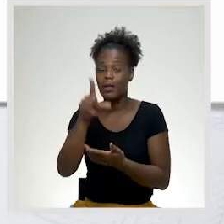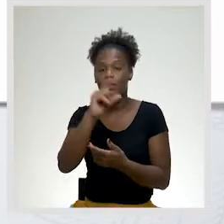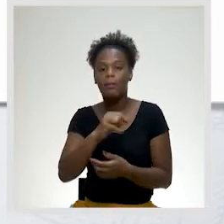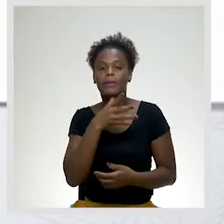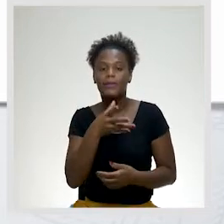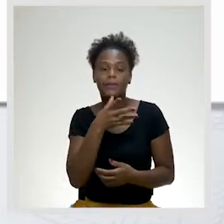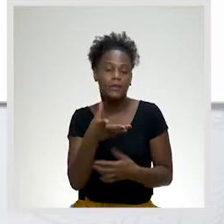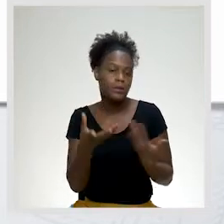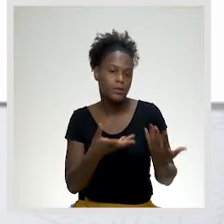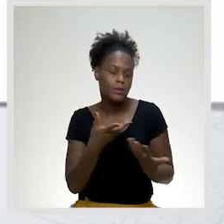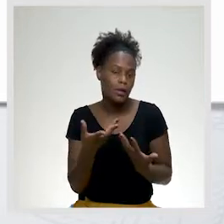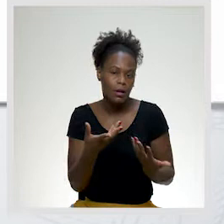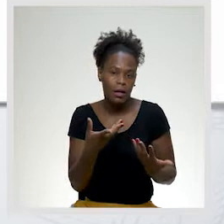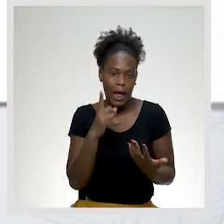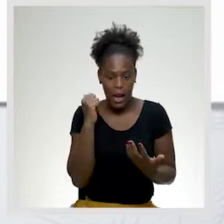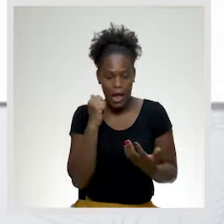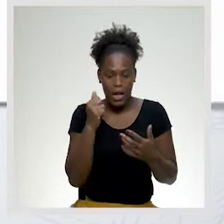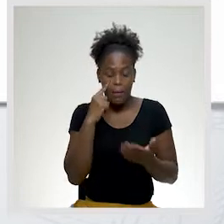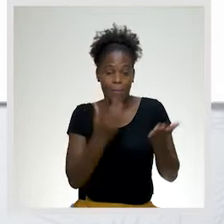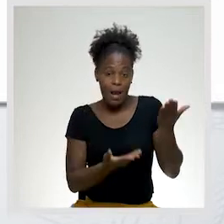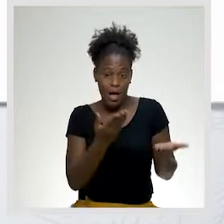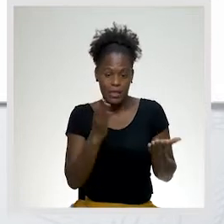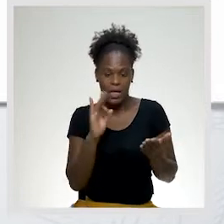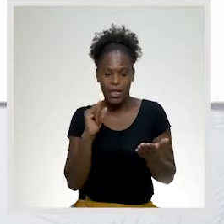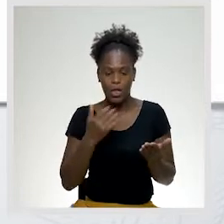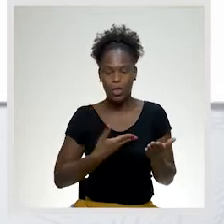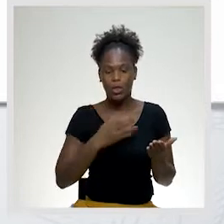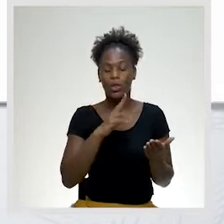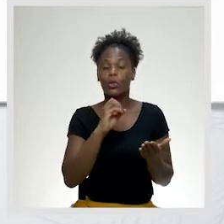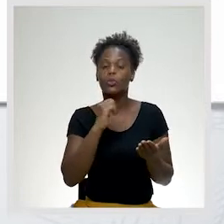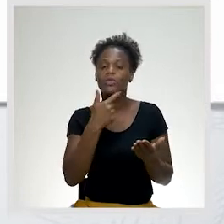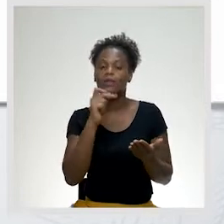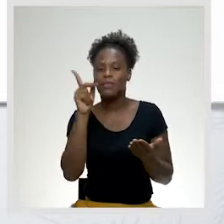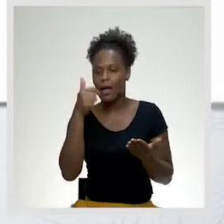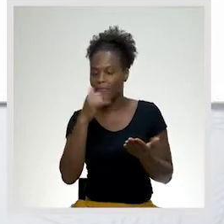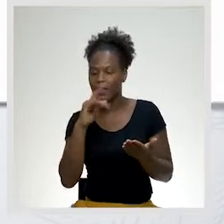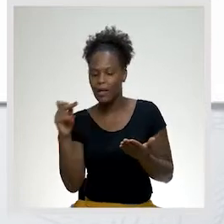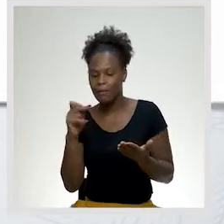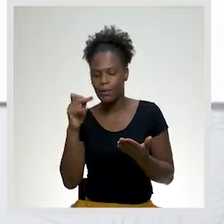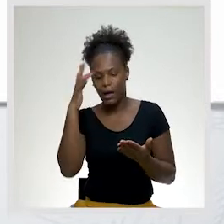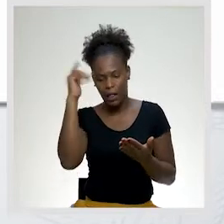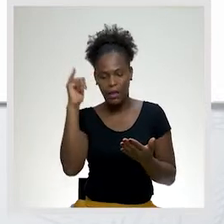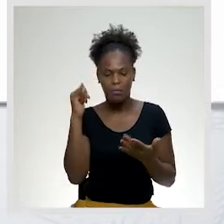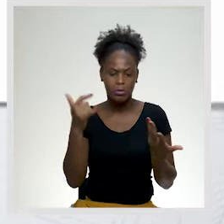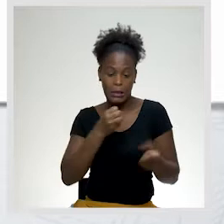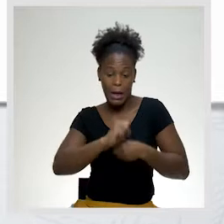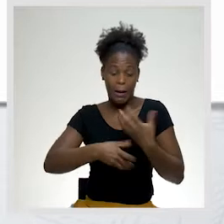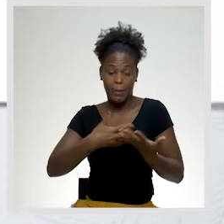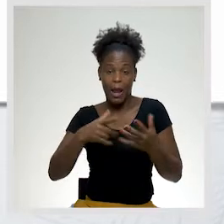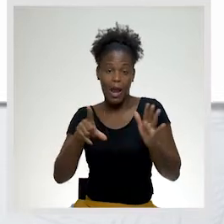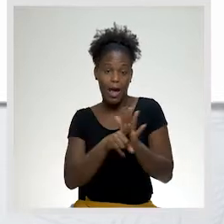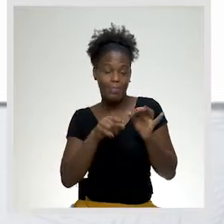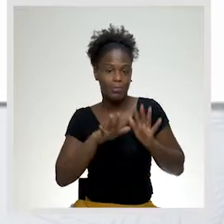a balança hidrostática, formulou os princípios da dinâmica, estabeleceu a lei da inércia, a lei da